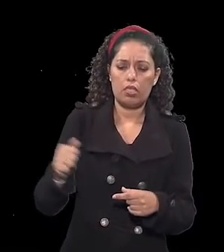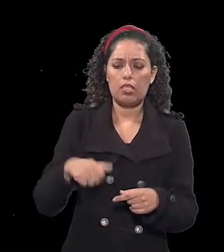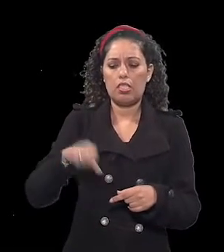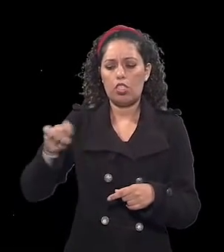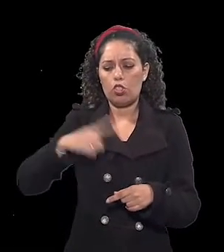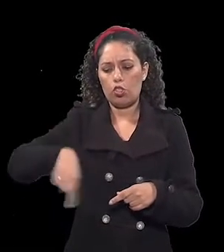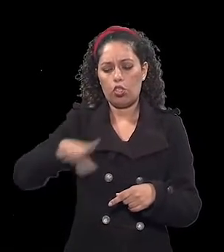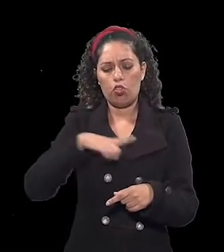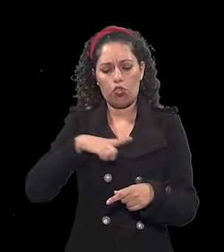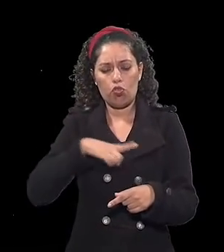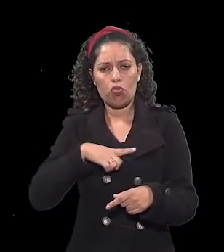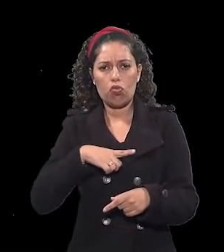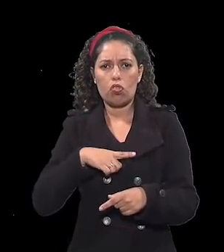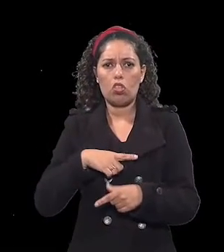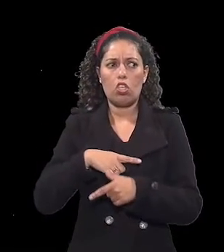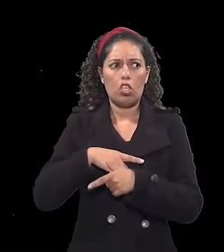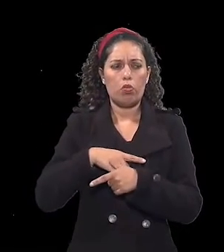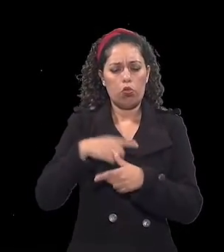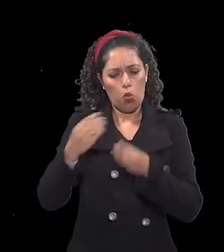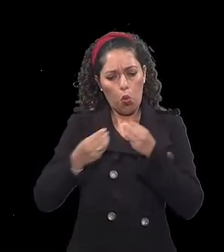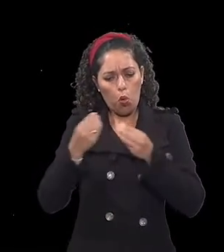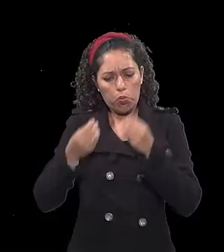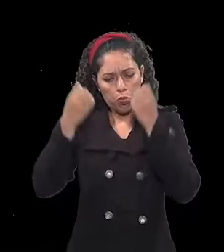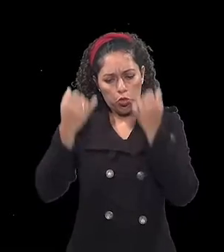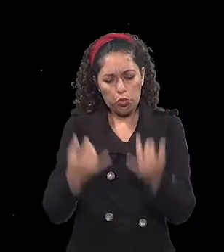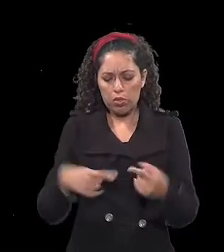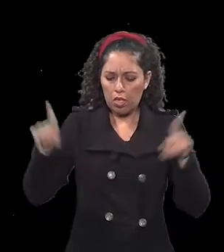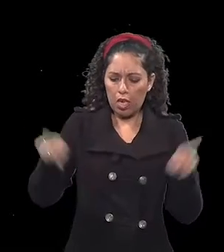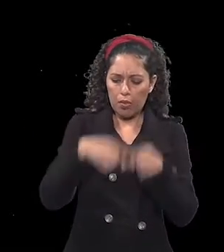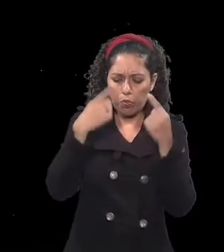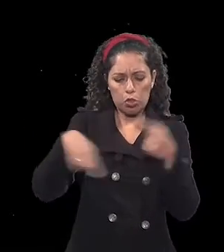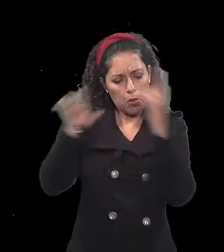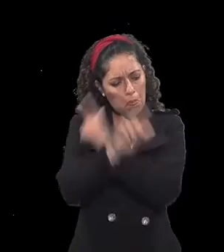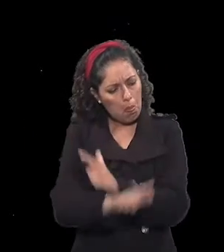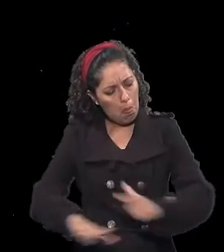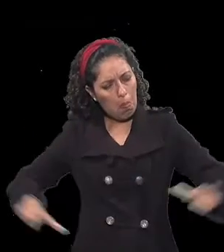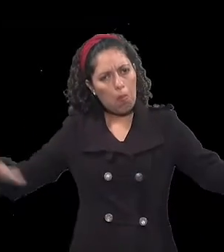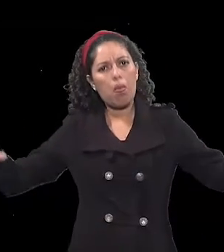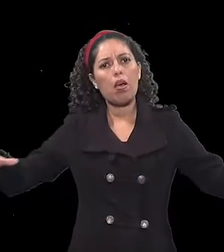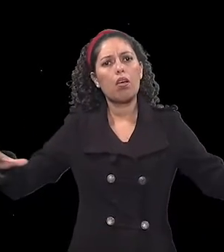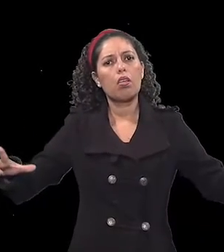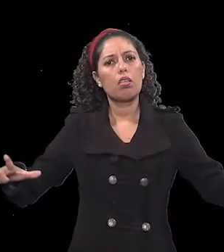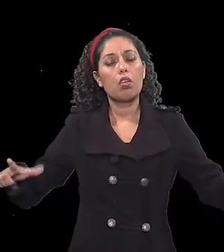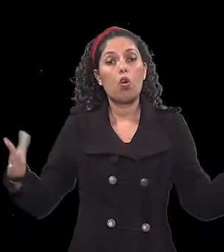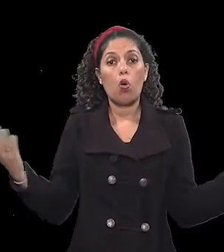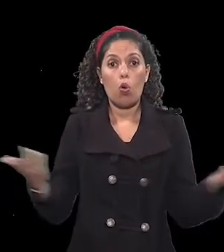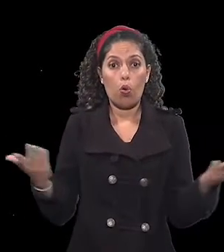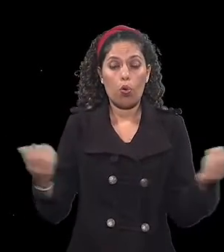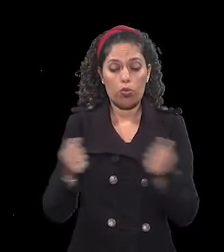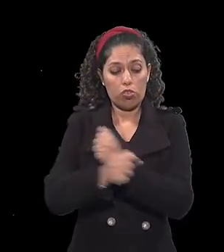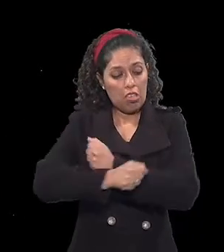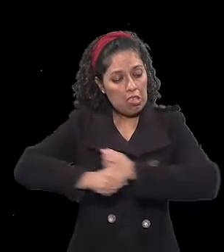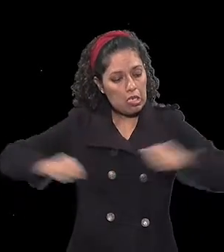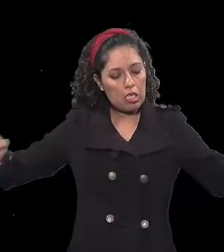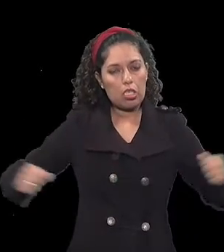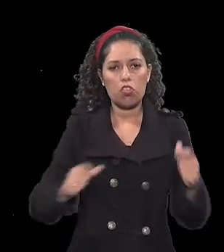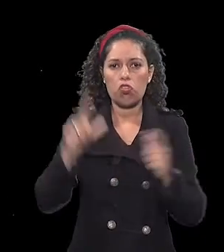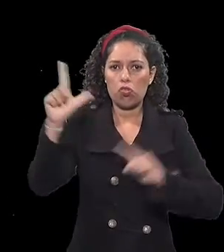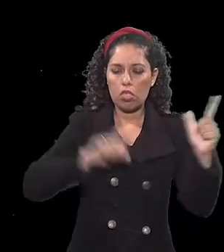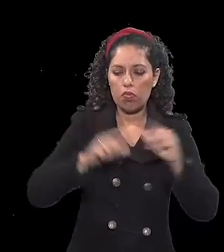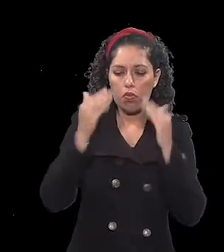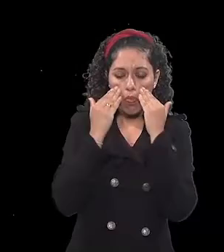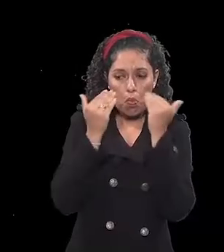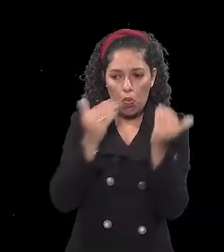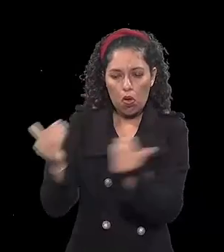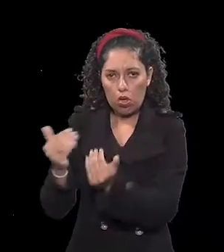a chamada grande mídia, né, uma ferramenta para propagar nossa música, então, já que a grande mídia hoje não toca a nossa música, falando